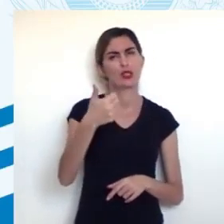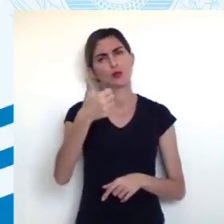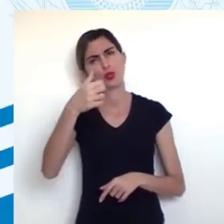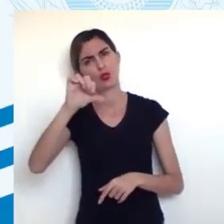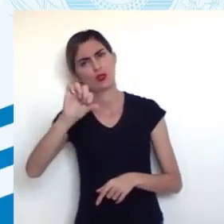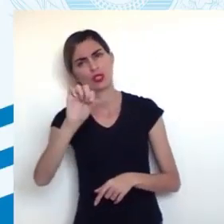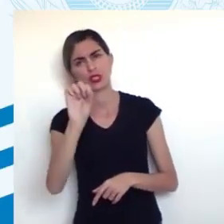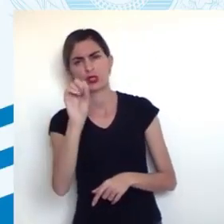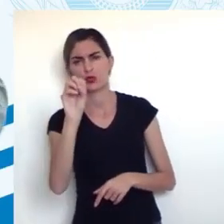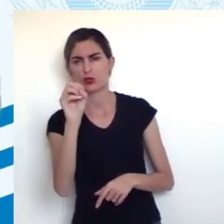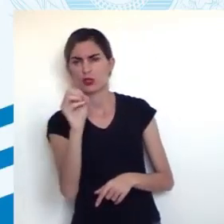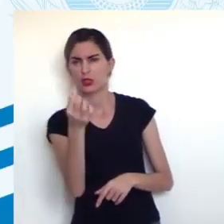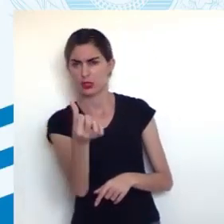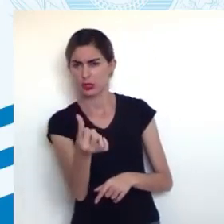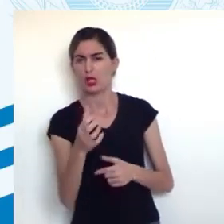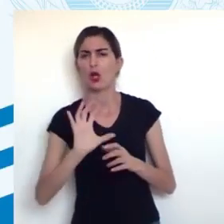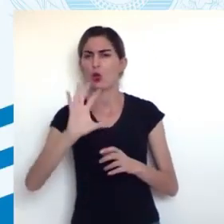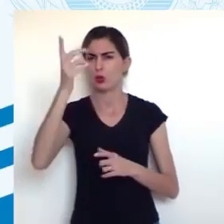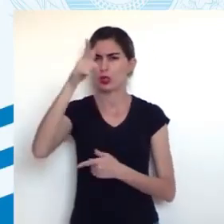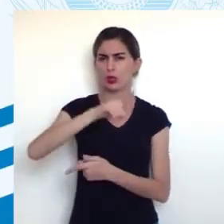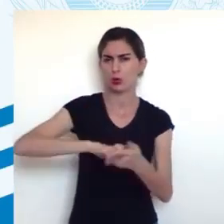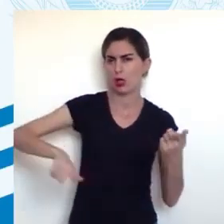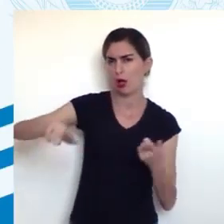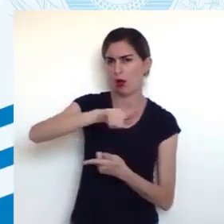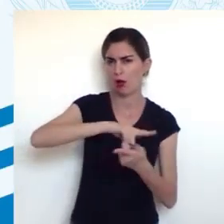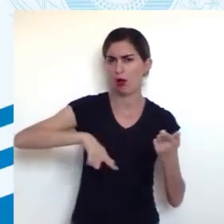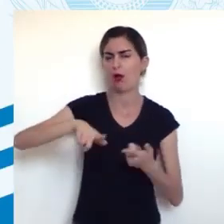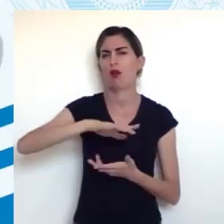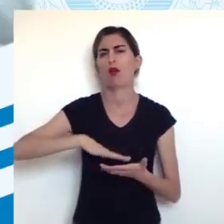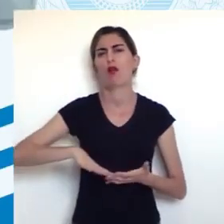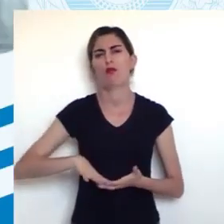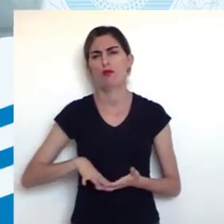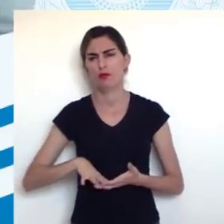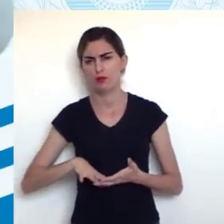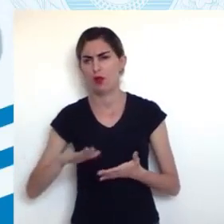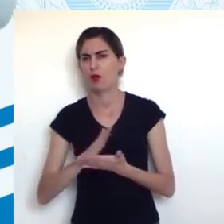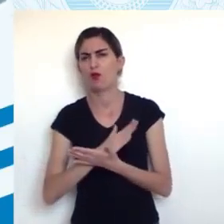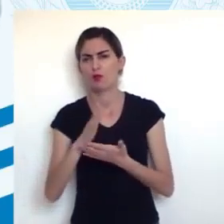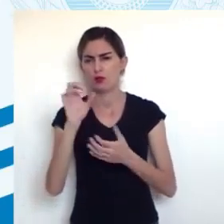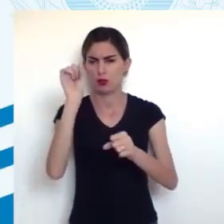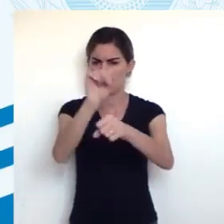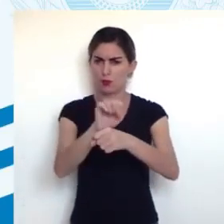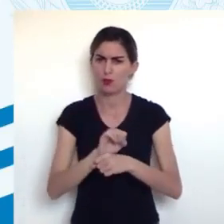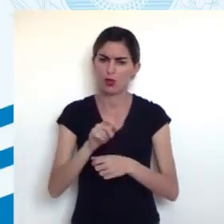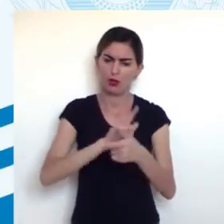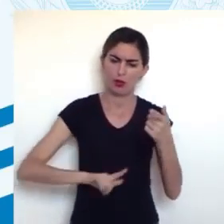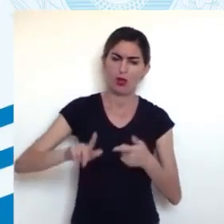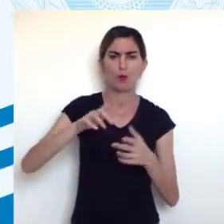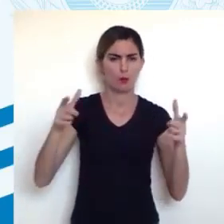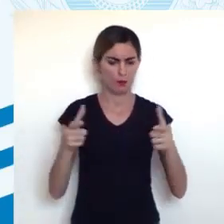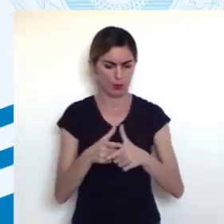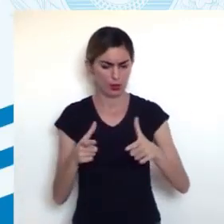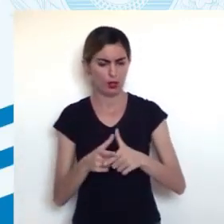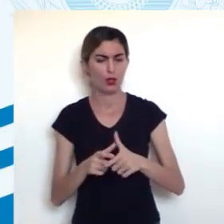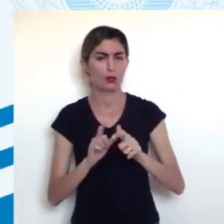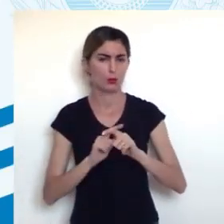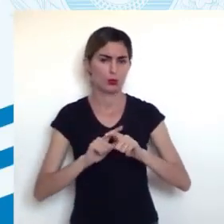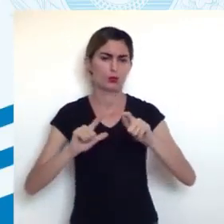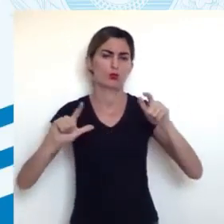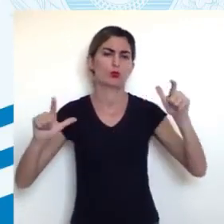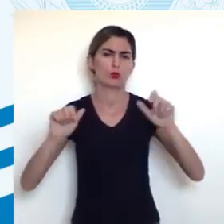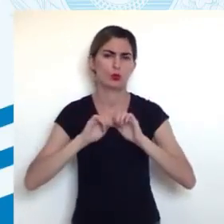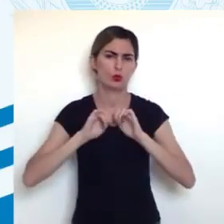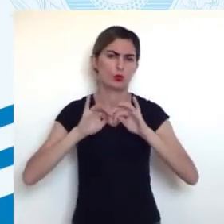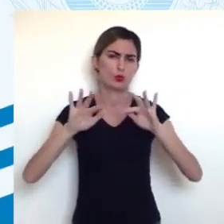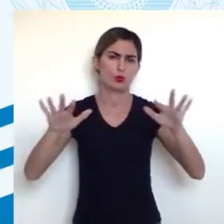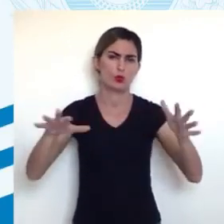1906, aconteceram algumas greves. Estas ainda eram pequenas, mas se